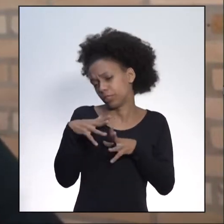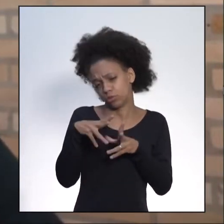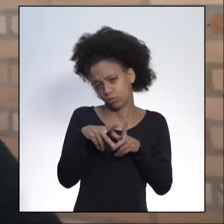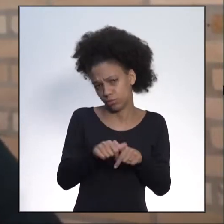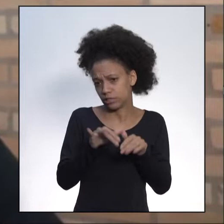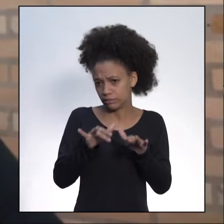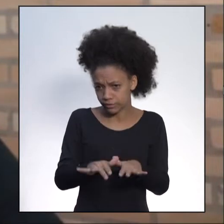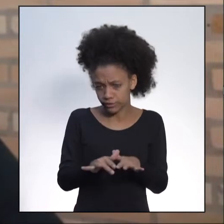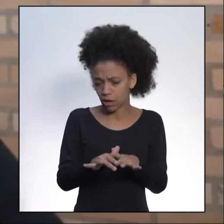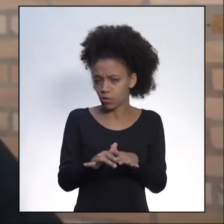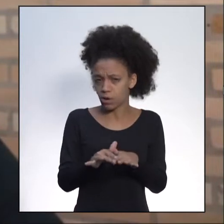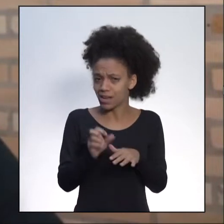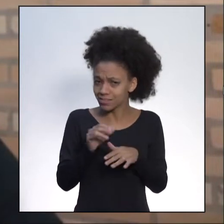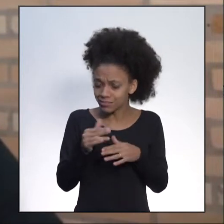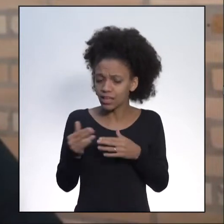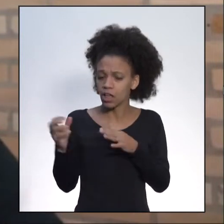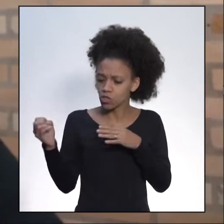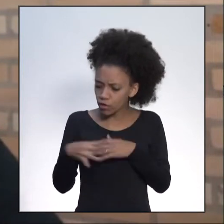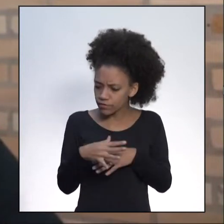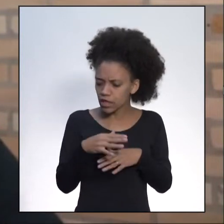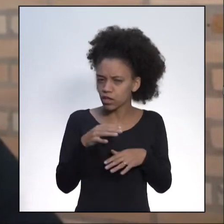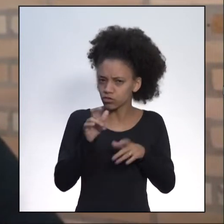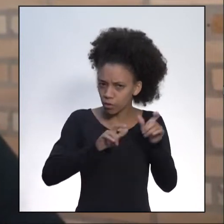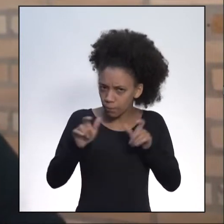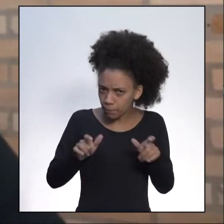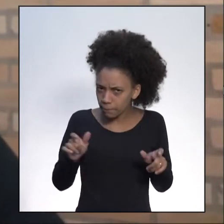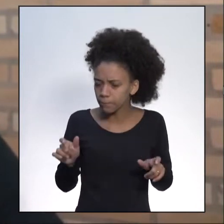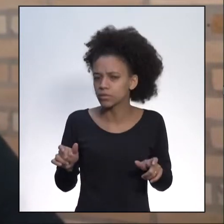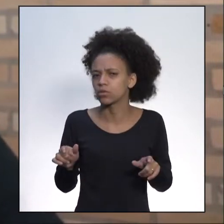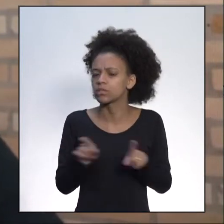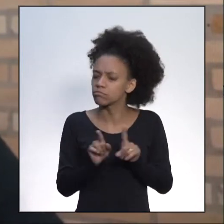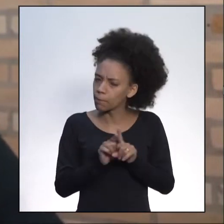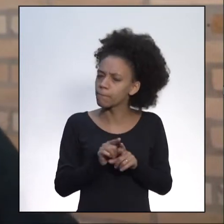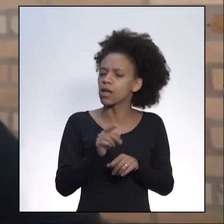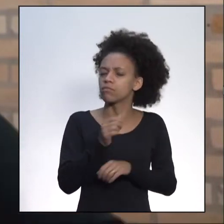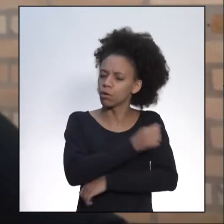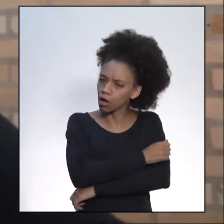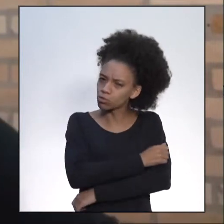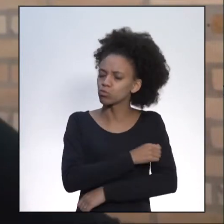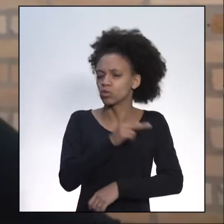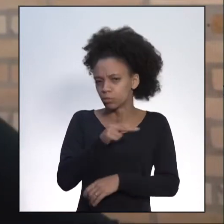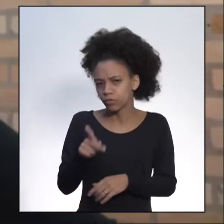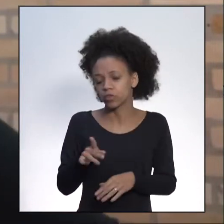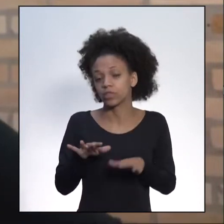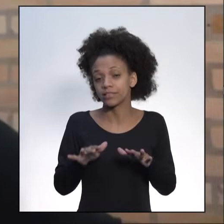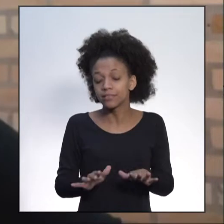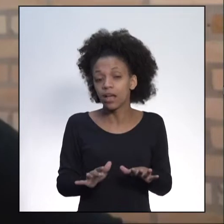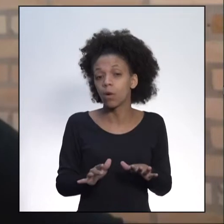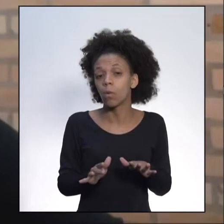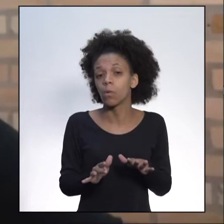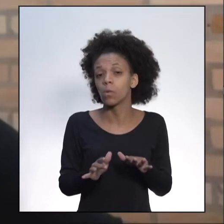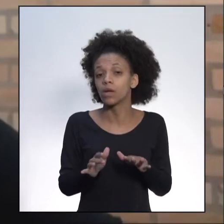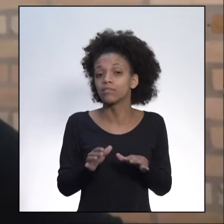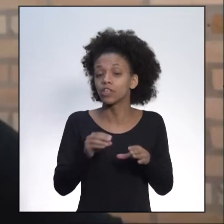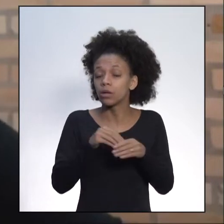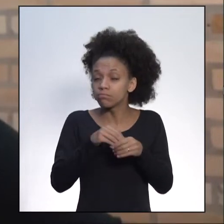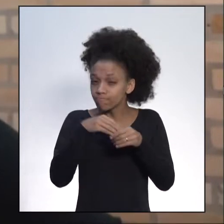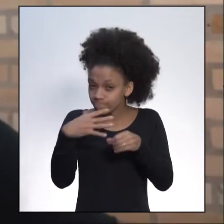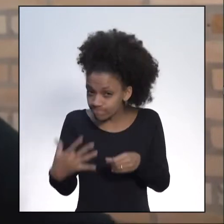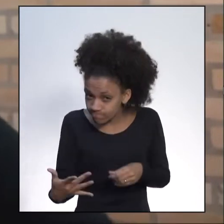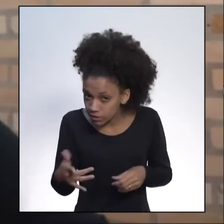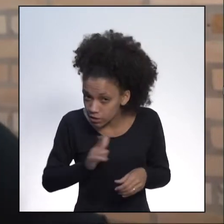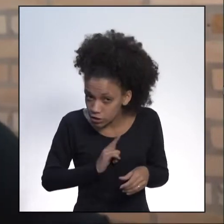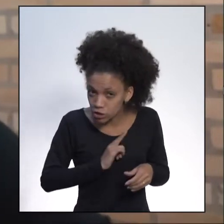do mesmo jeito que é novidade para o professor, para o aluno também. E as mesmas situações, aí sim, de indisciplina que nós tínhamos na